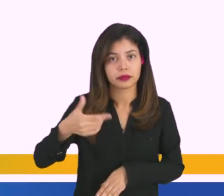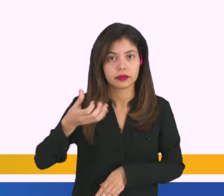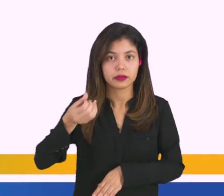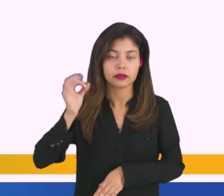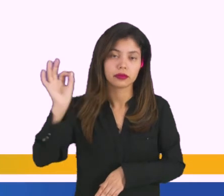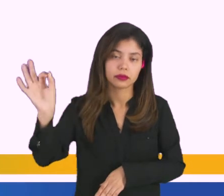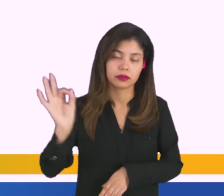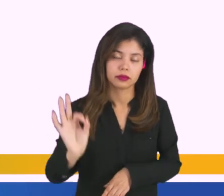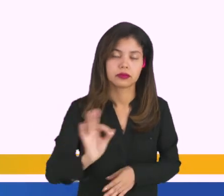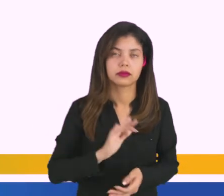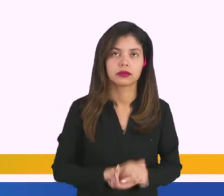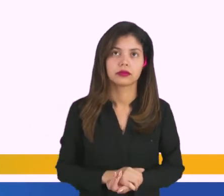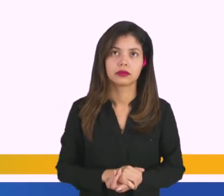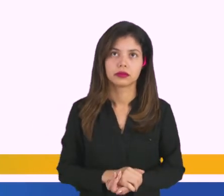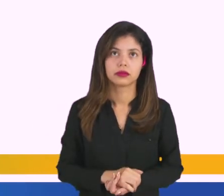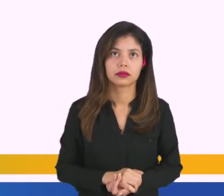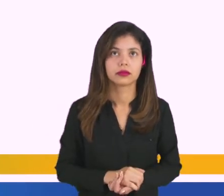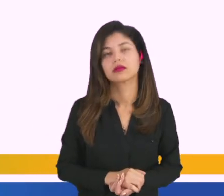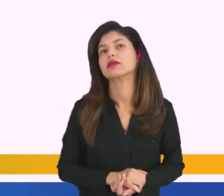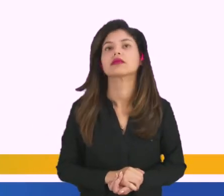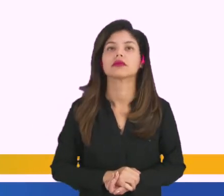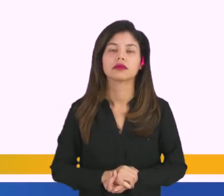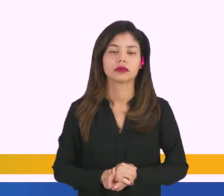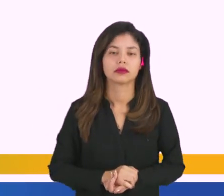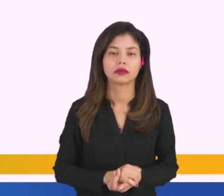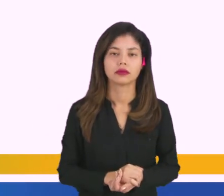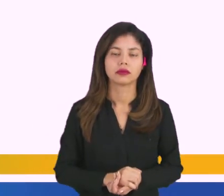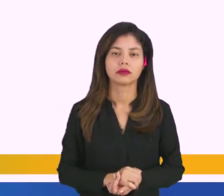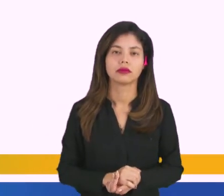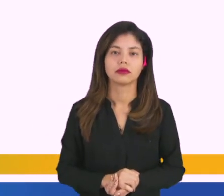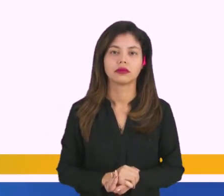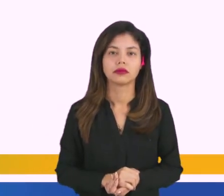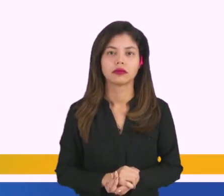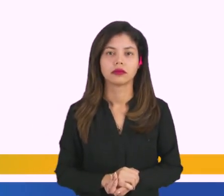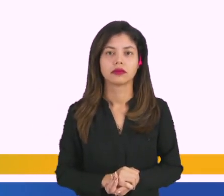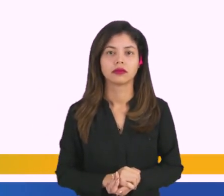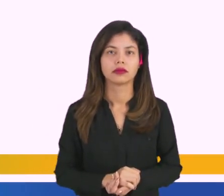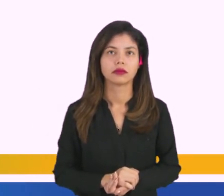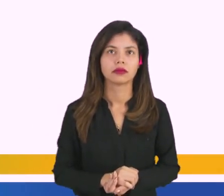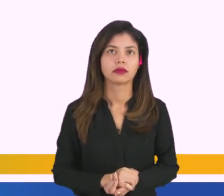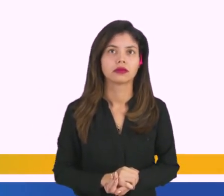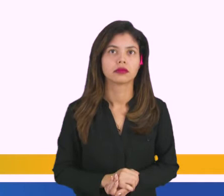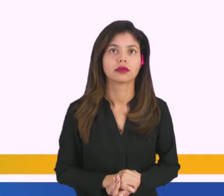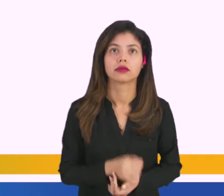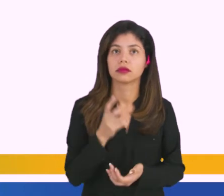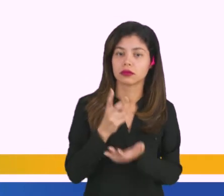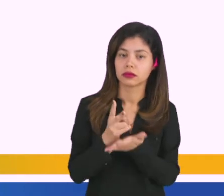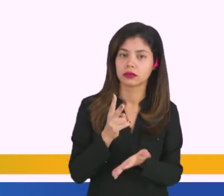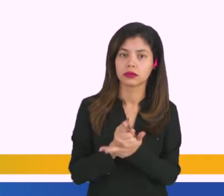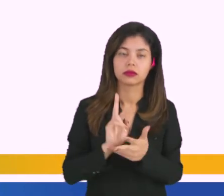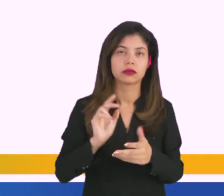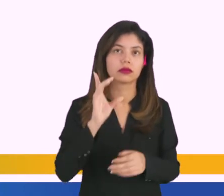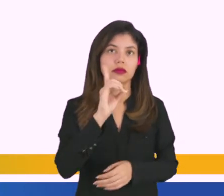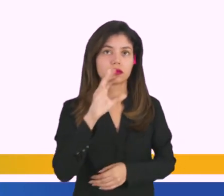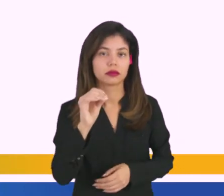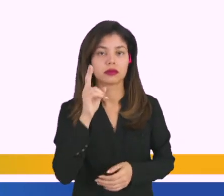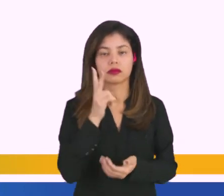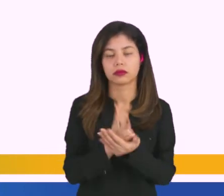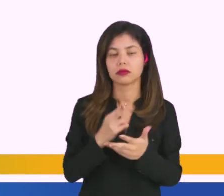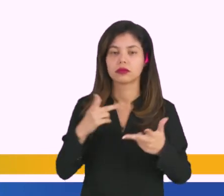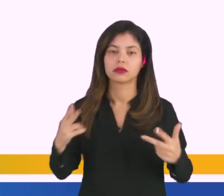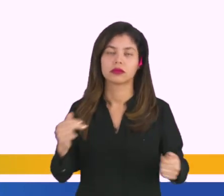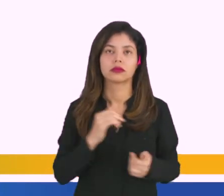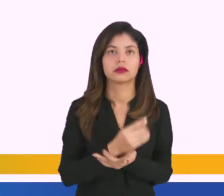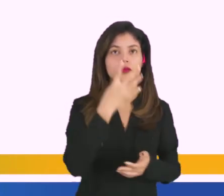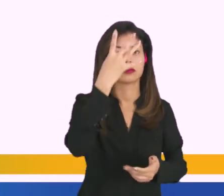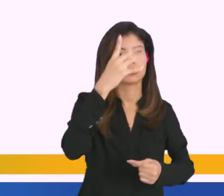0,176 né x sem temos 17,6 por cento do do a mesma